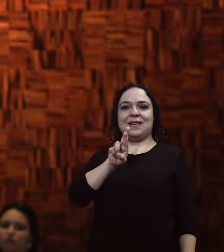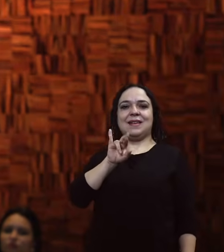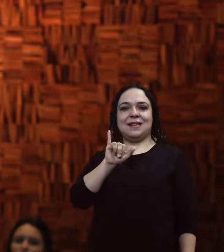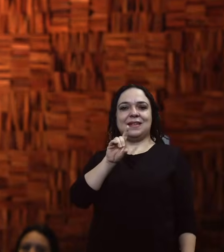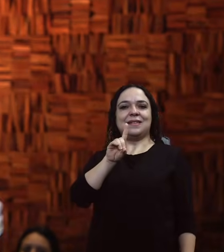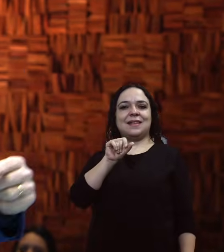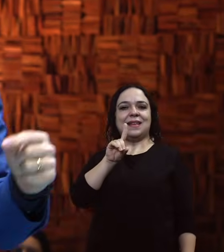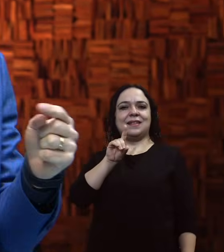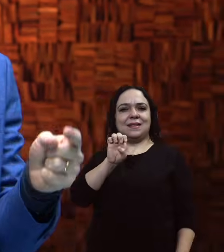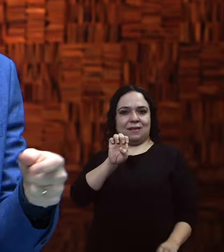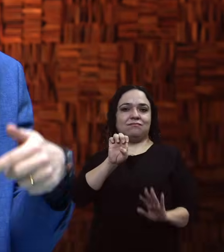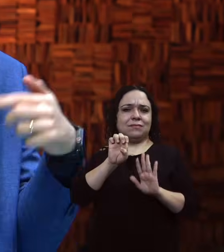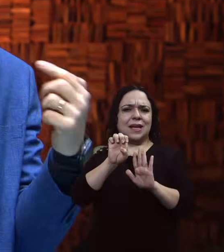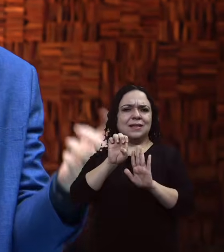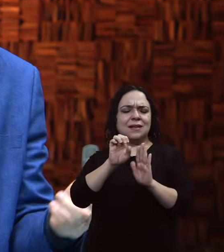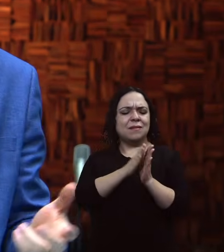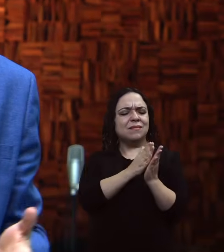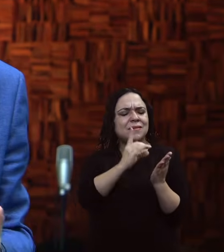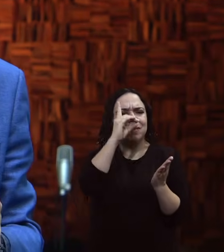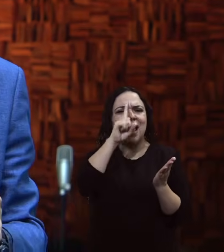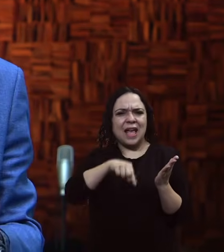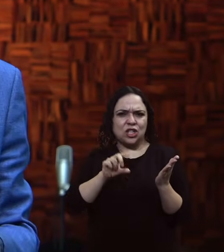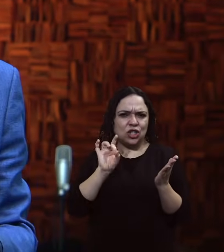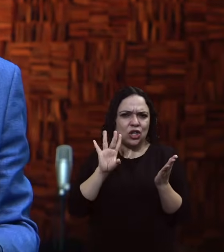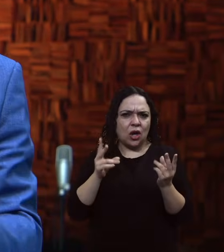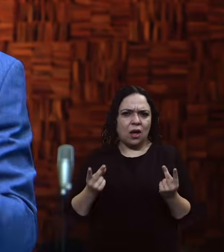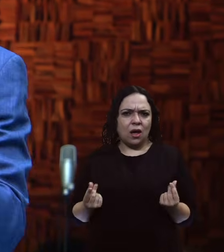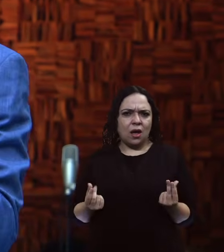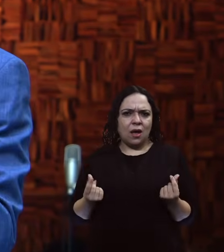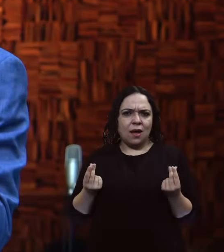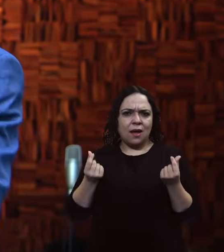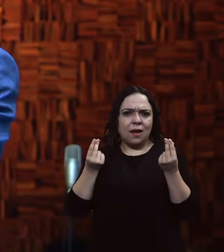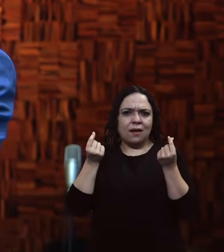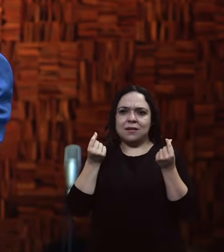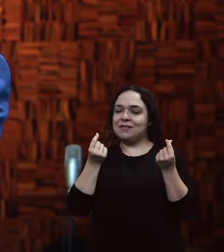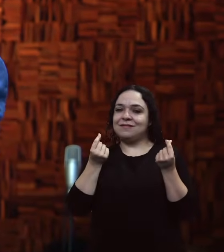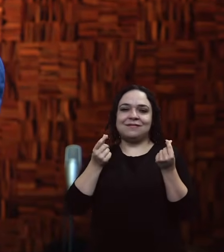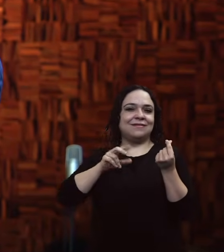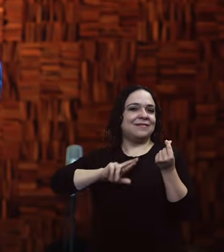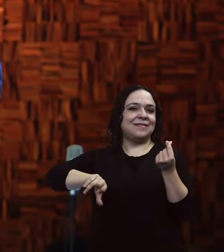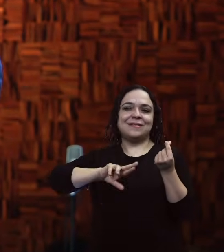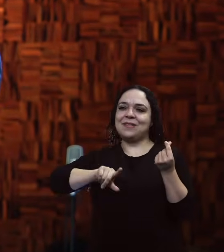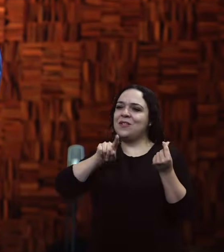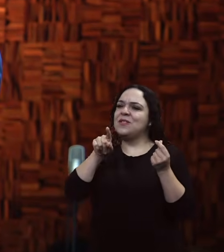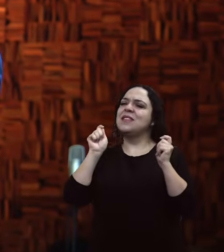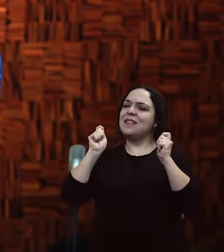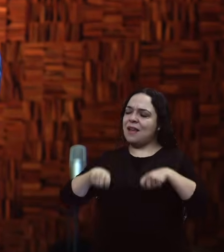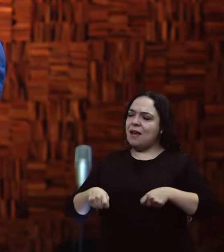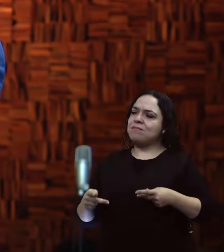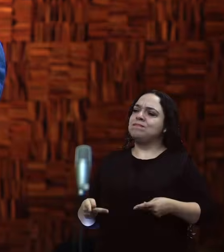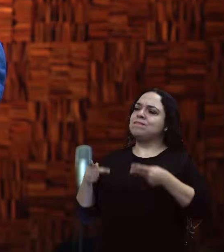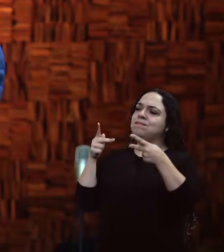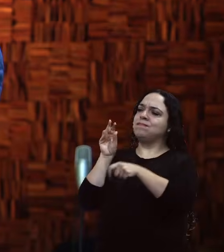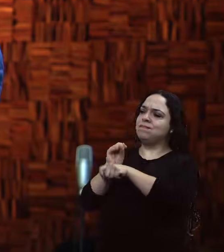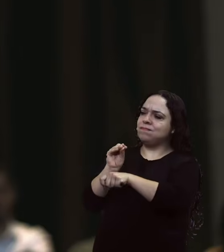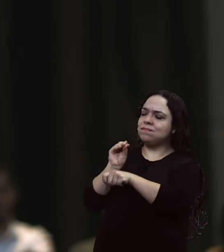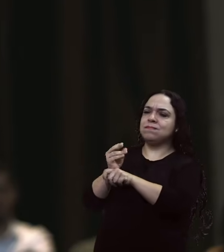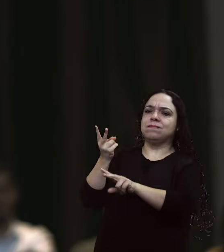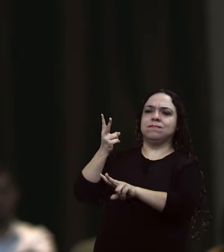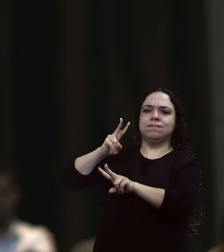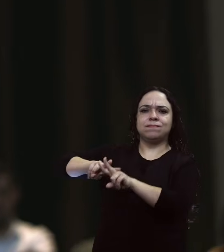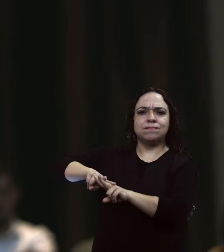A prosperidade vai muito além de riquezas. Você pode ser próspero no cárcere, você pode ser